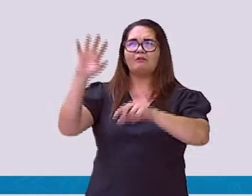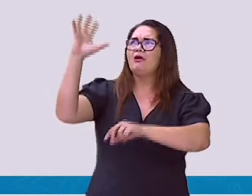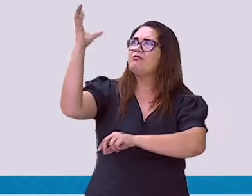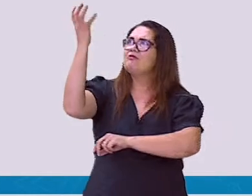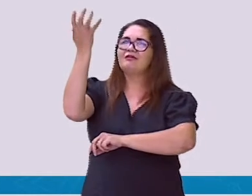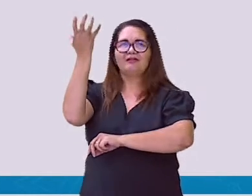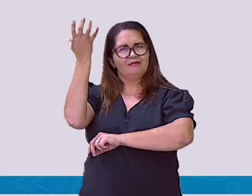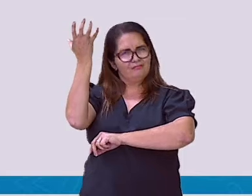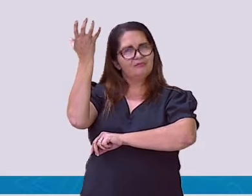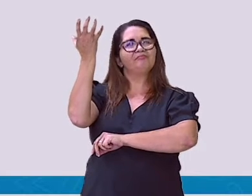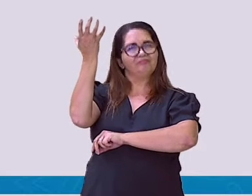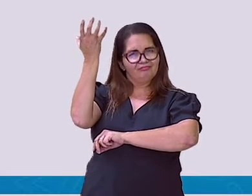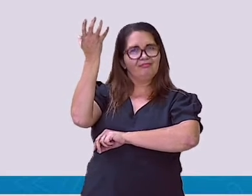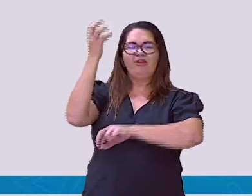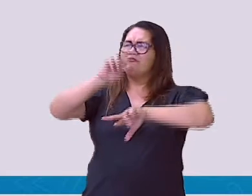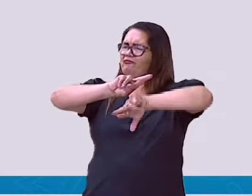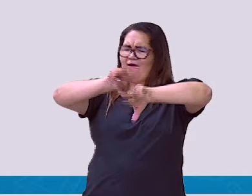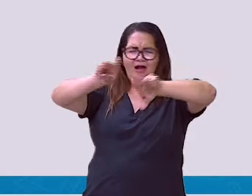Tranquilo?